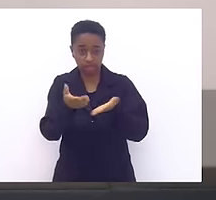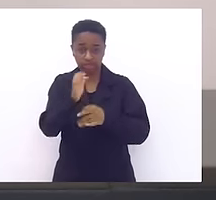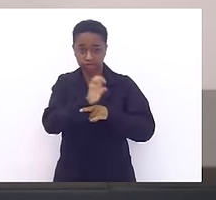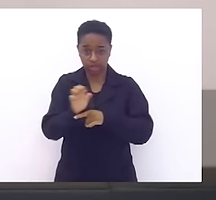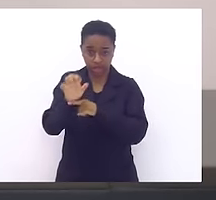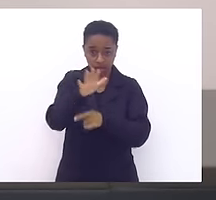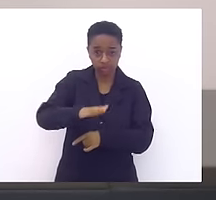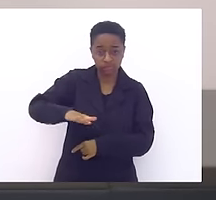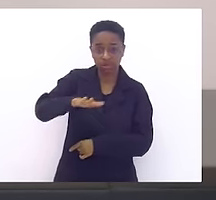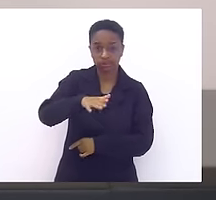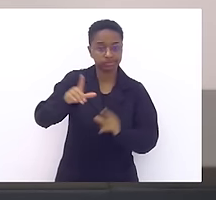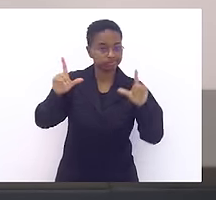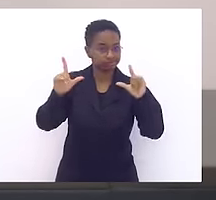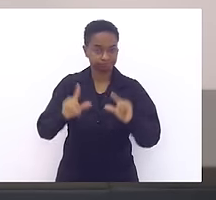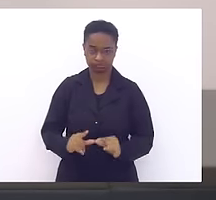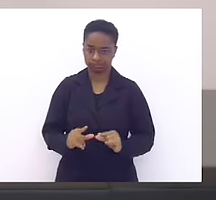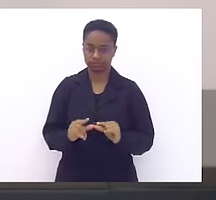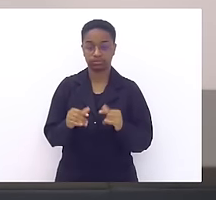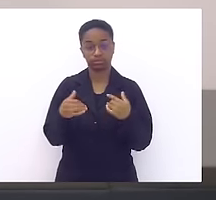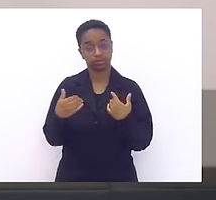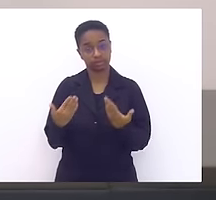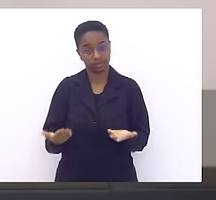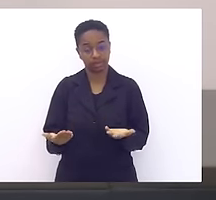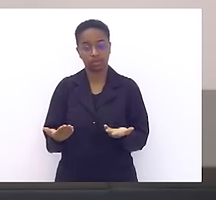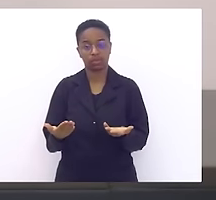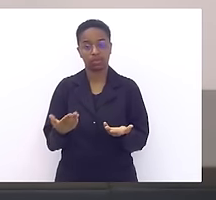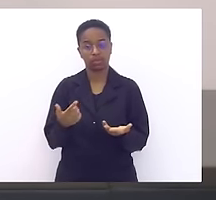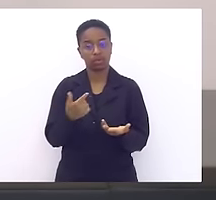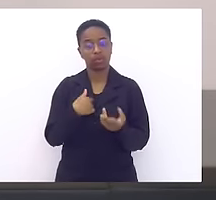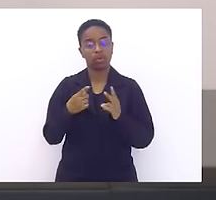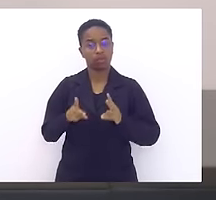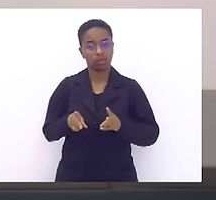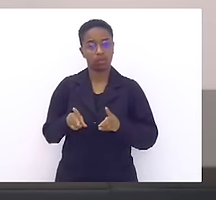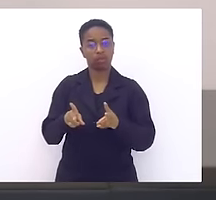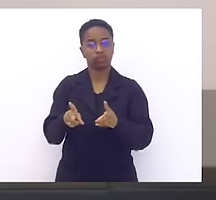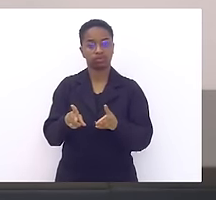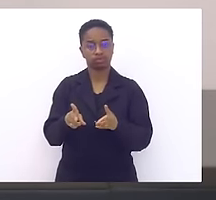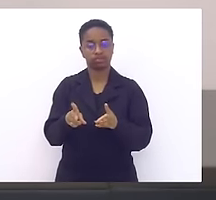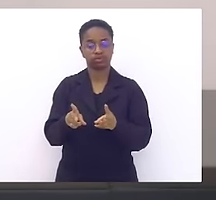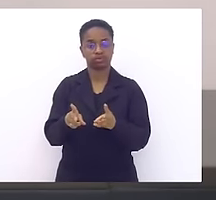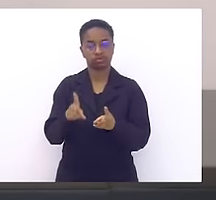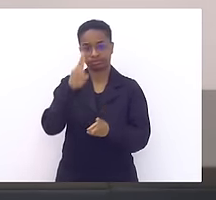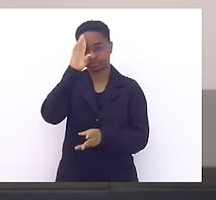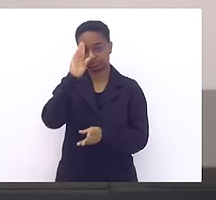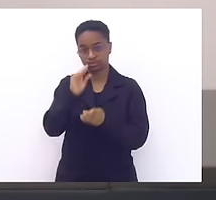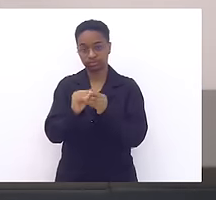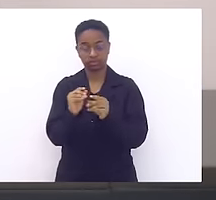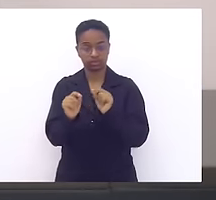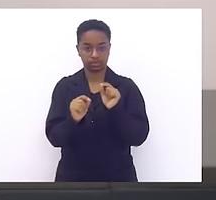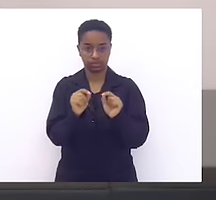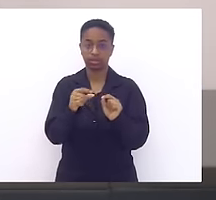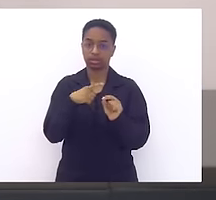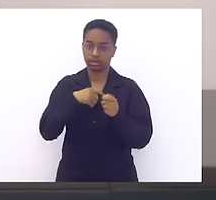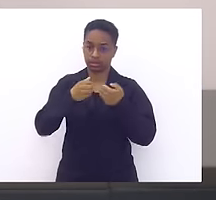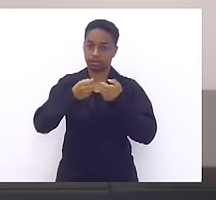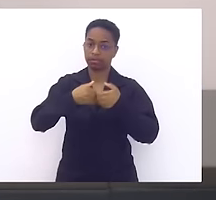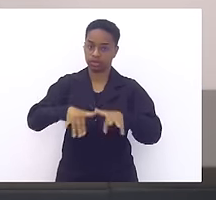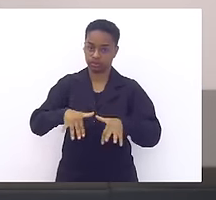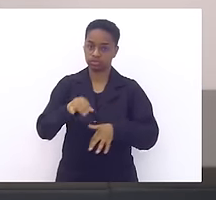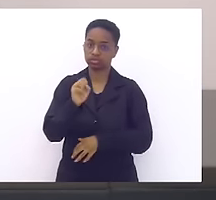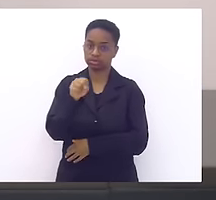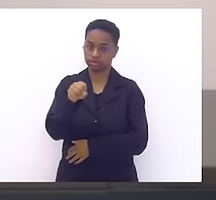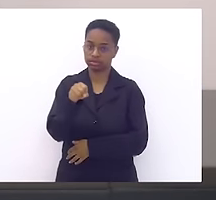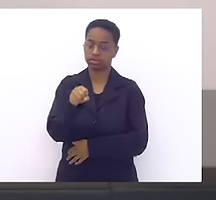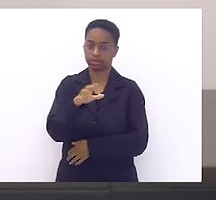preço muito a menor portanto mantenho aqui a nossa linha de entendimento de que há prejuízo ao erário